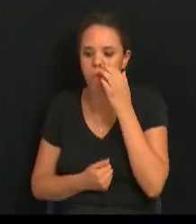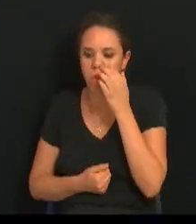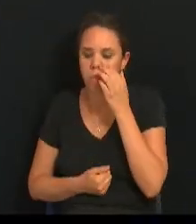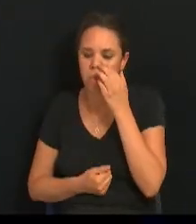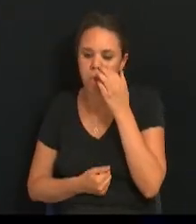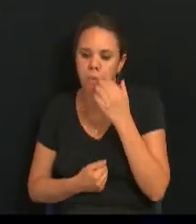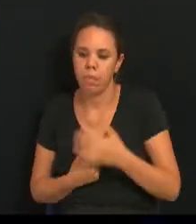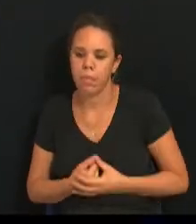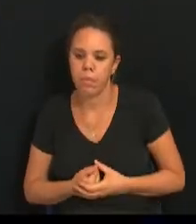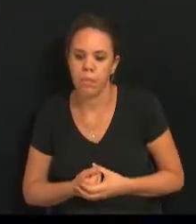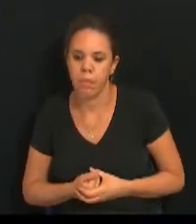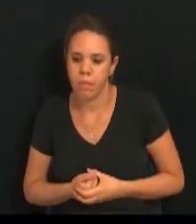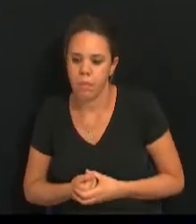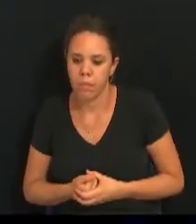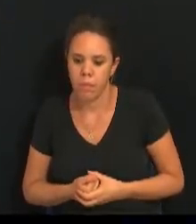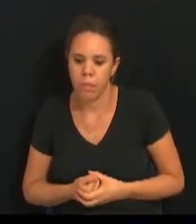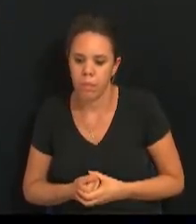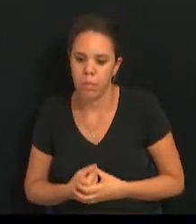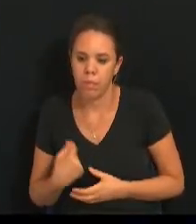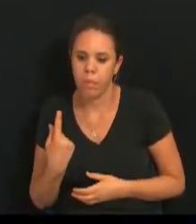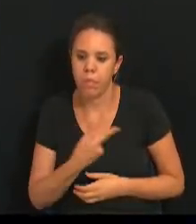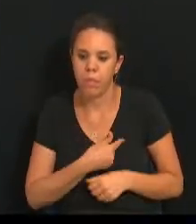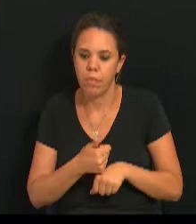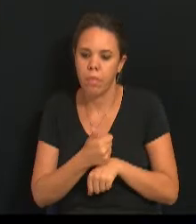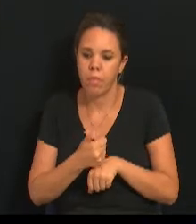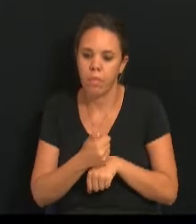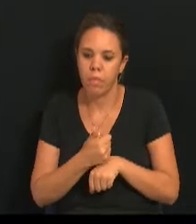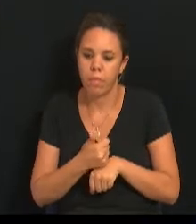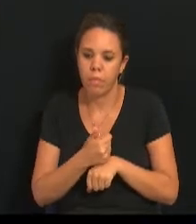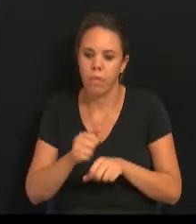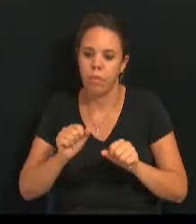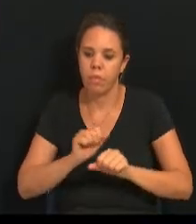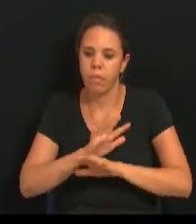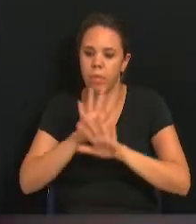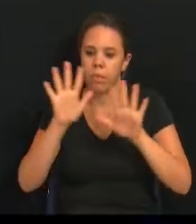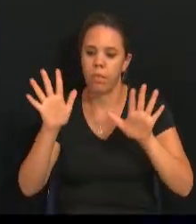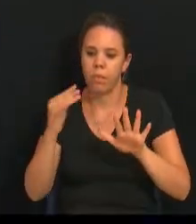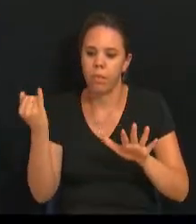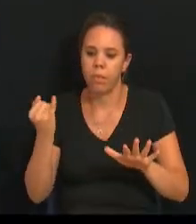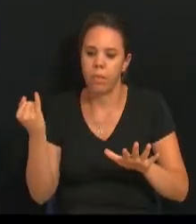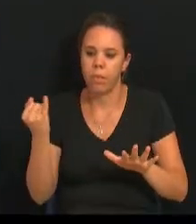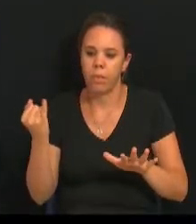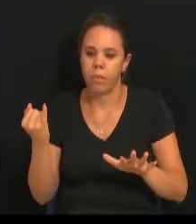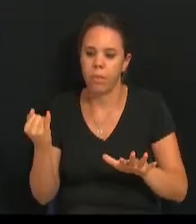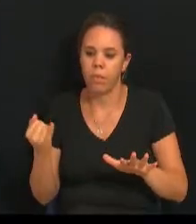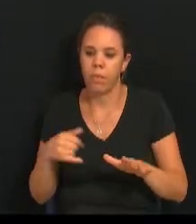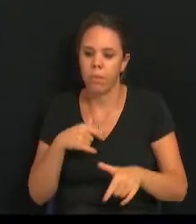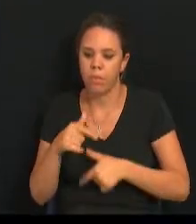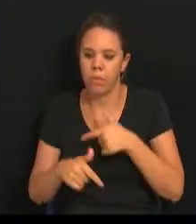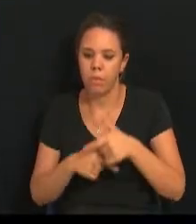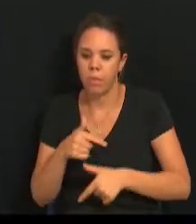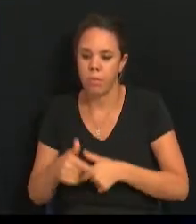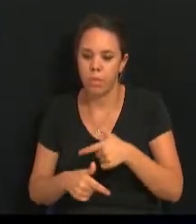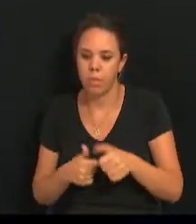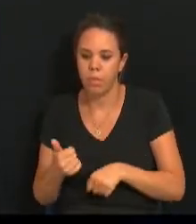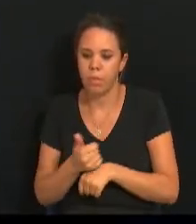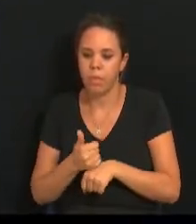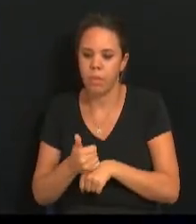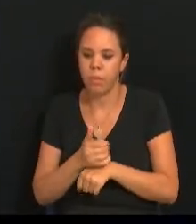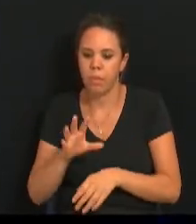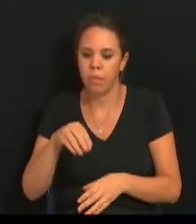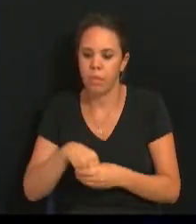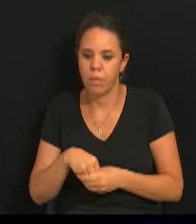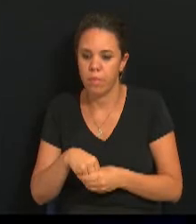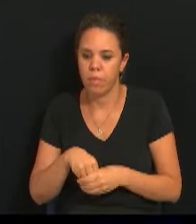entende a nossa carreira, ele deixou bem claro a importância do nosso trabalho, do nosso cargo dentro da